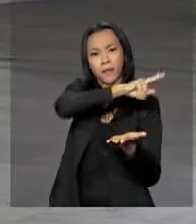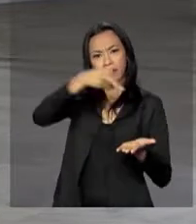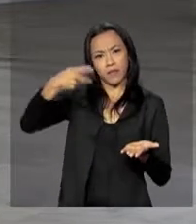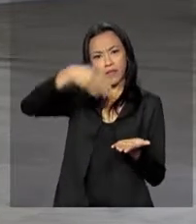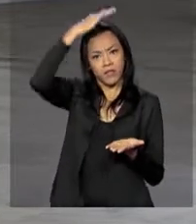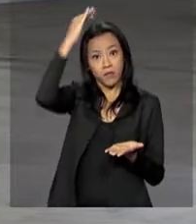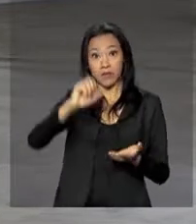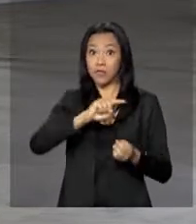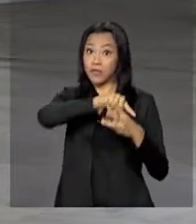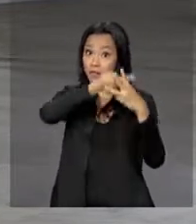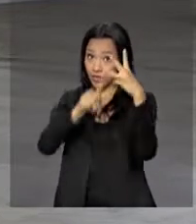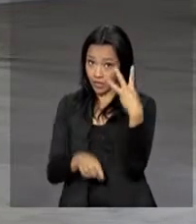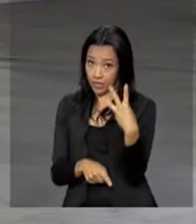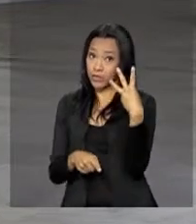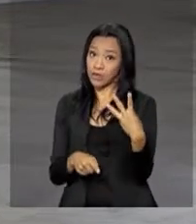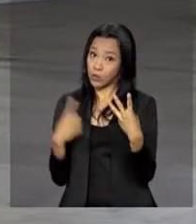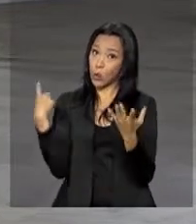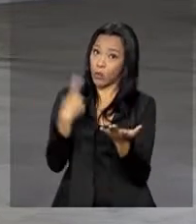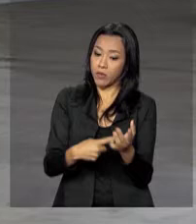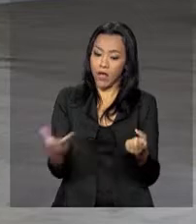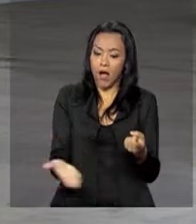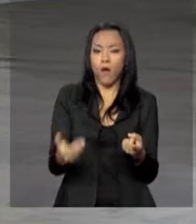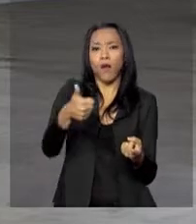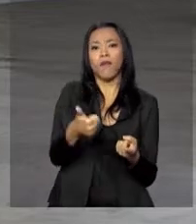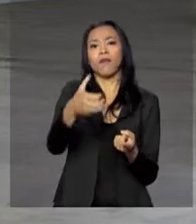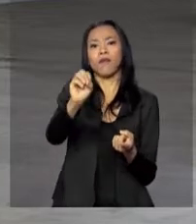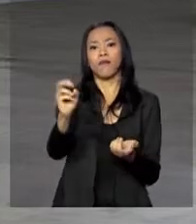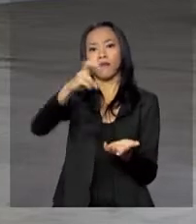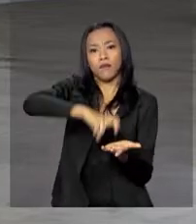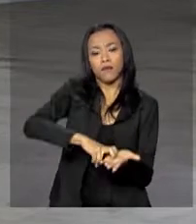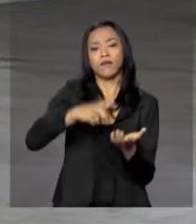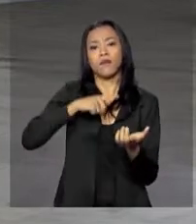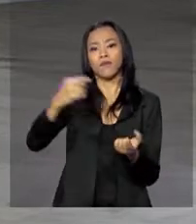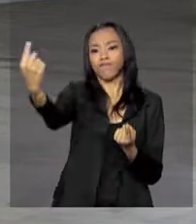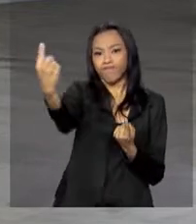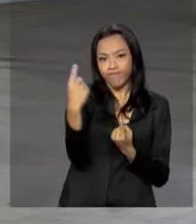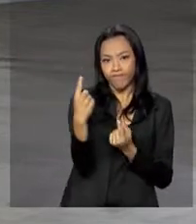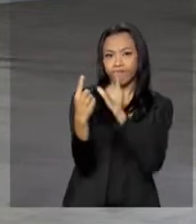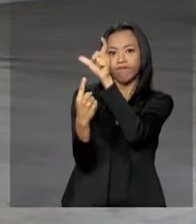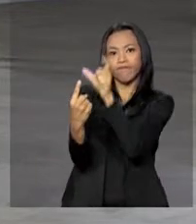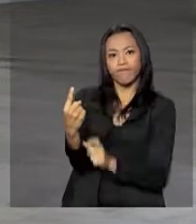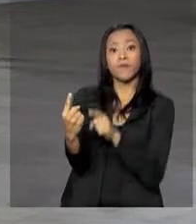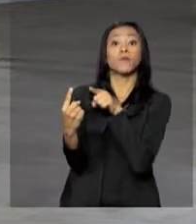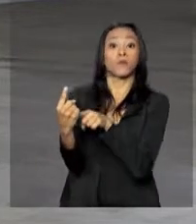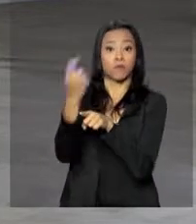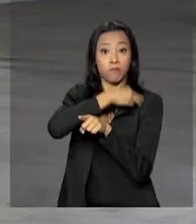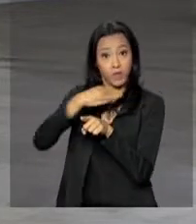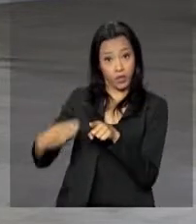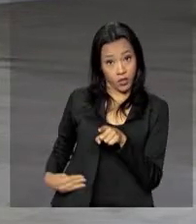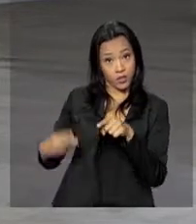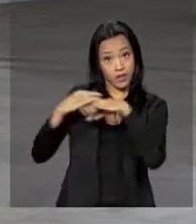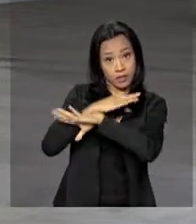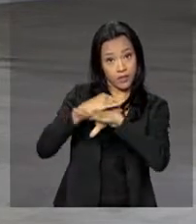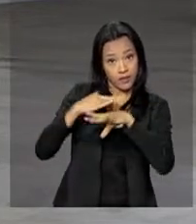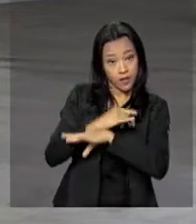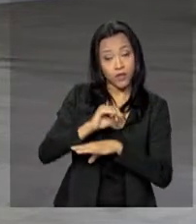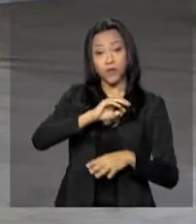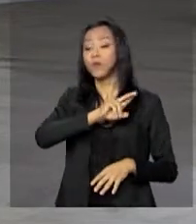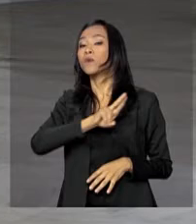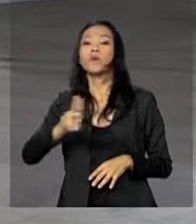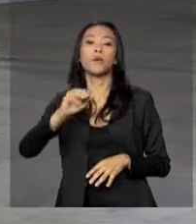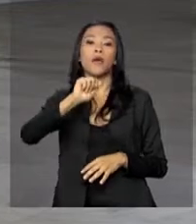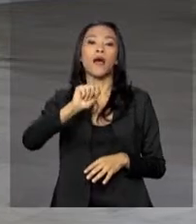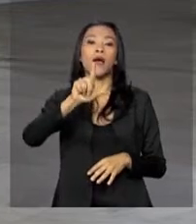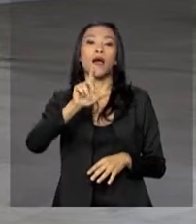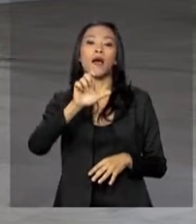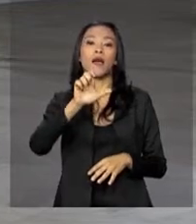oficiais agora as 10 horas da manhã ele recebe aqui no palácio do planalto o ministro das cidades alexandre baldy